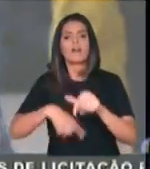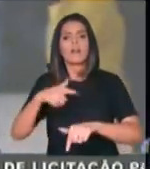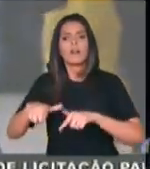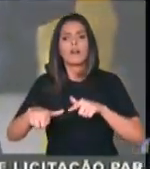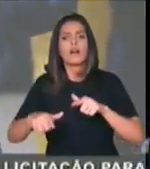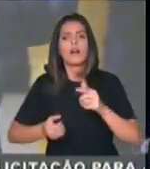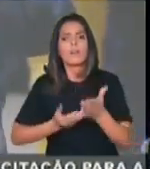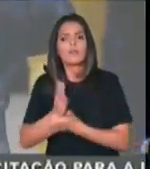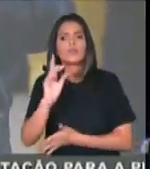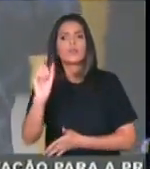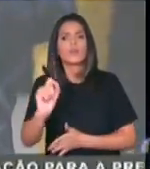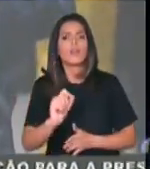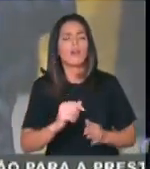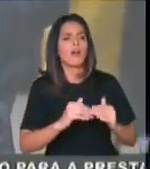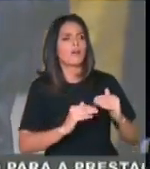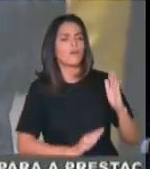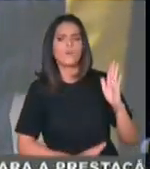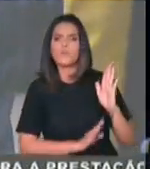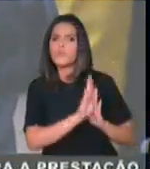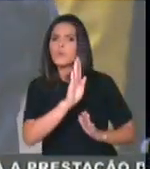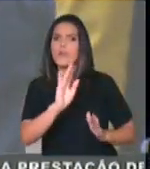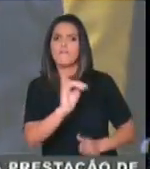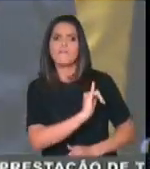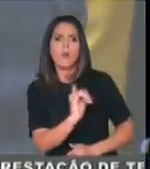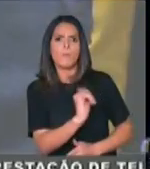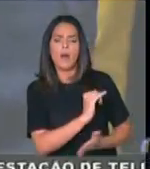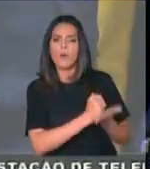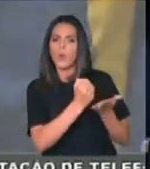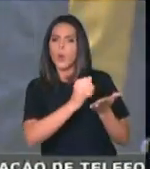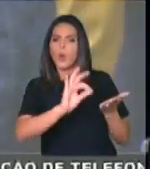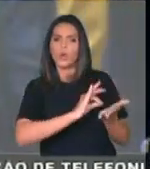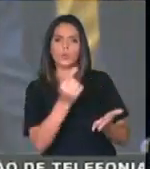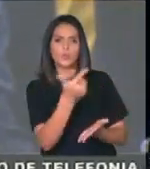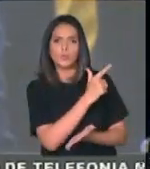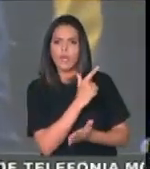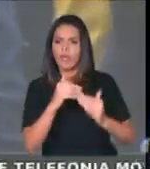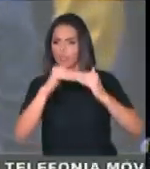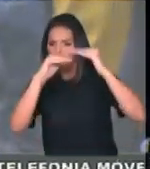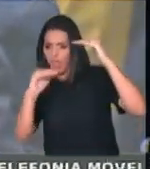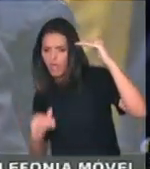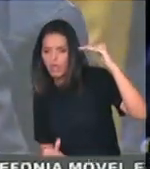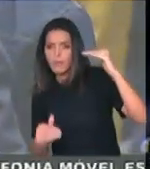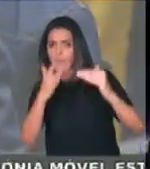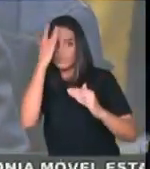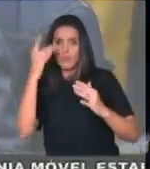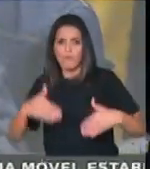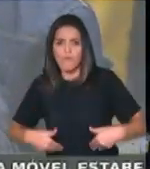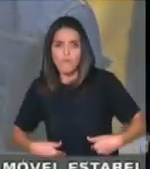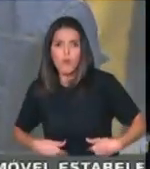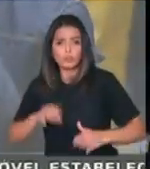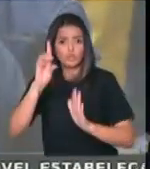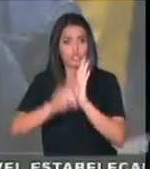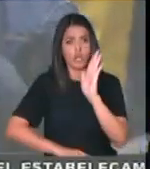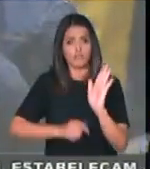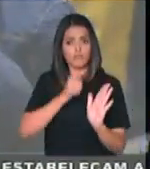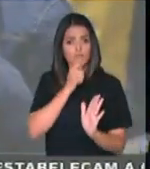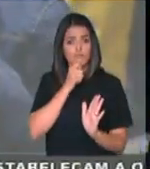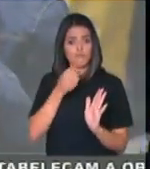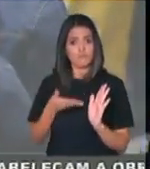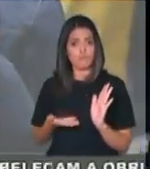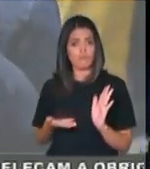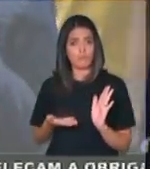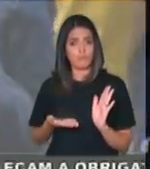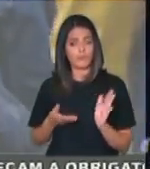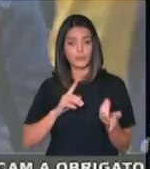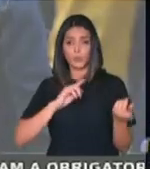informalidade, aumento da desigualdade e pessoas passando fome sem os seus direitos. Ao contrário do